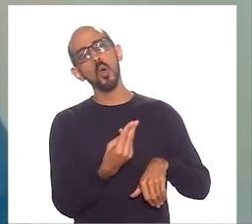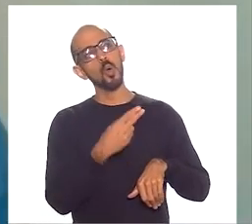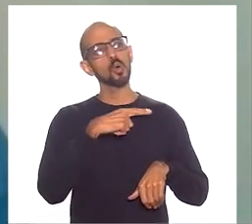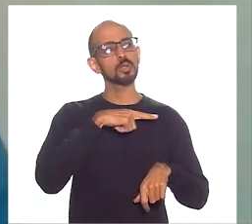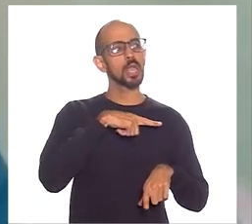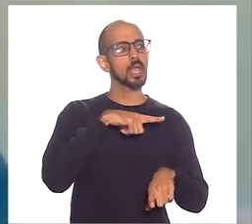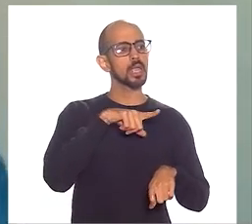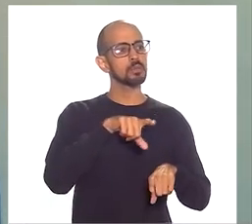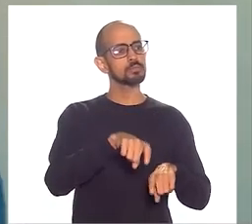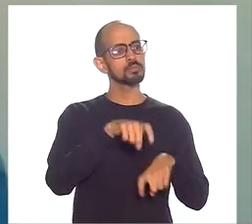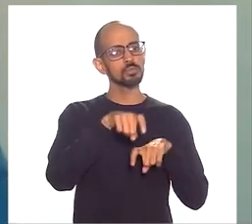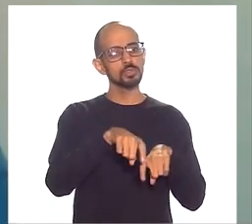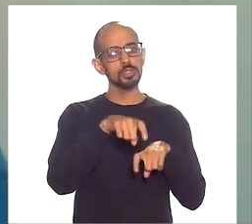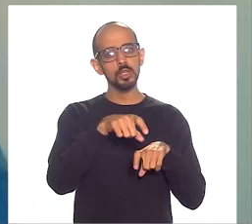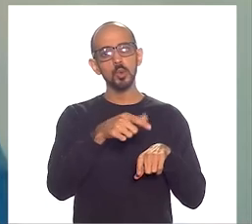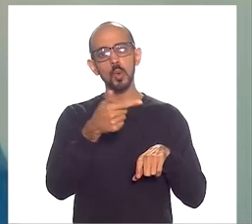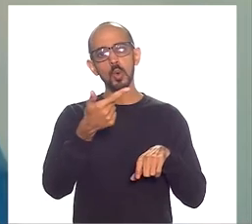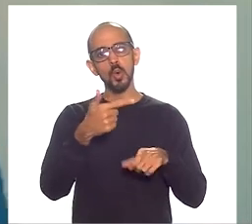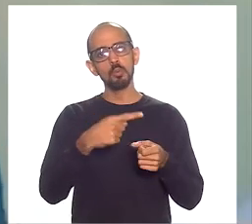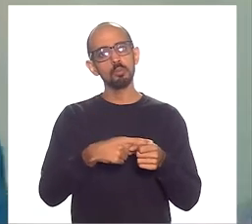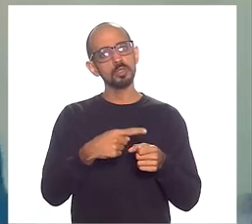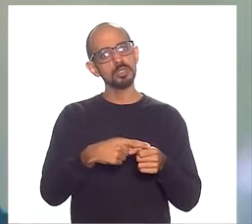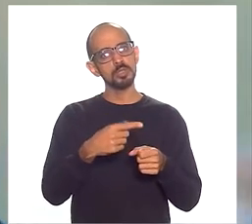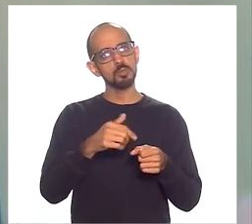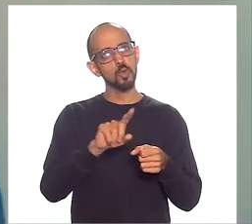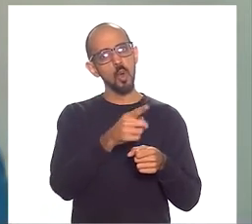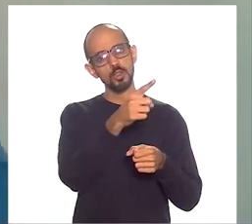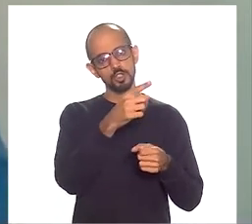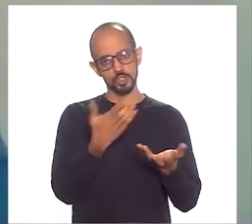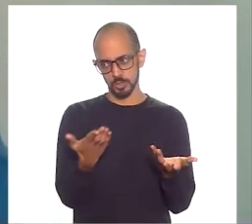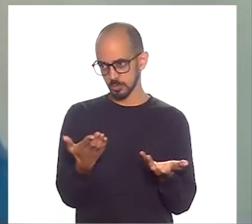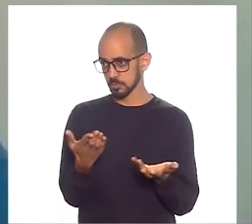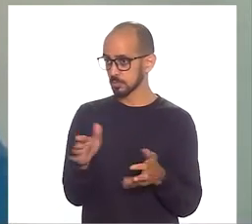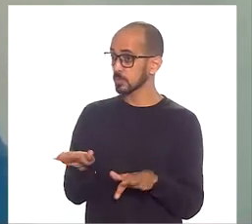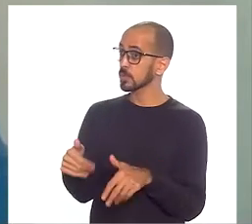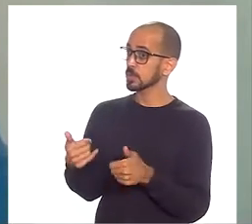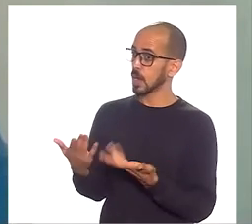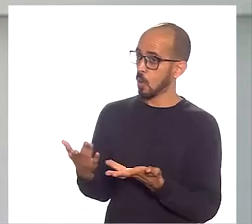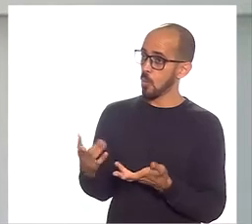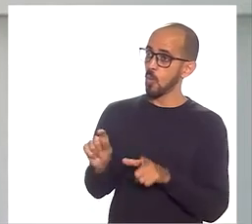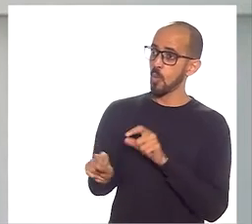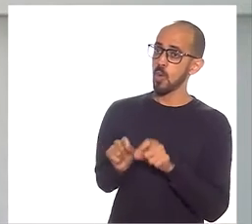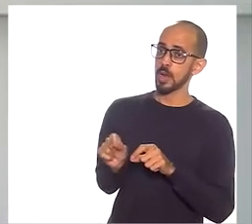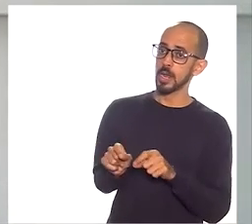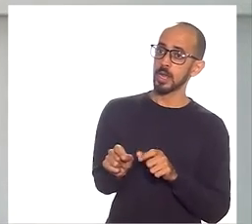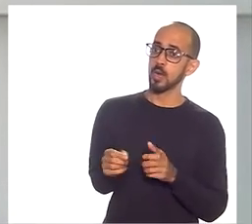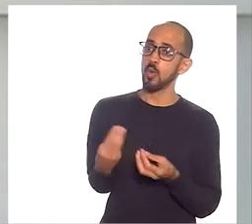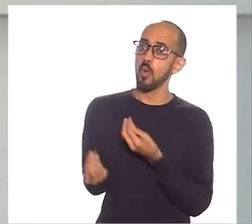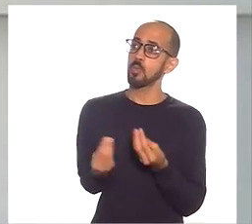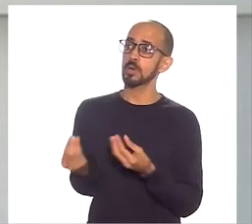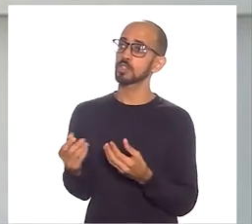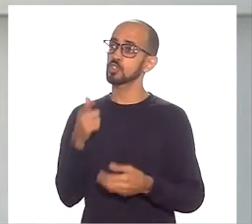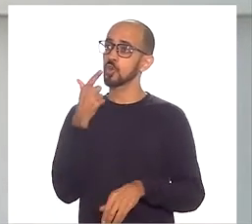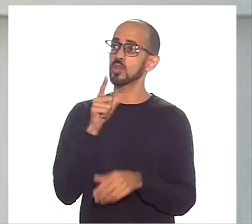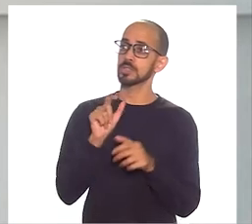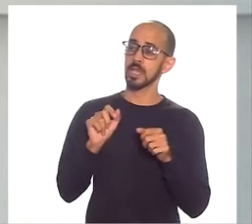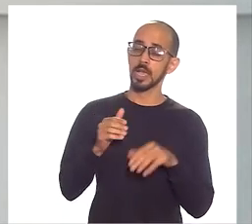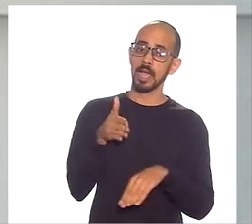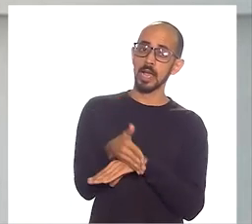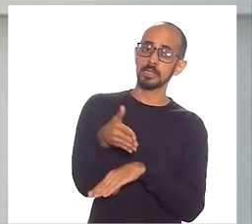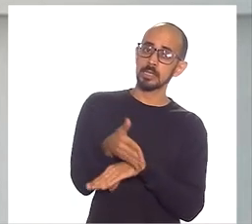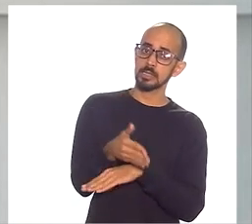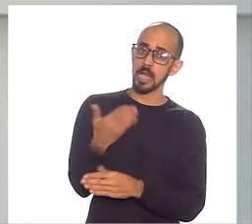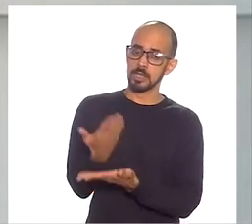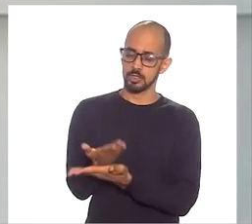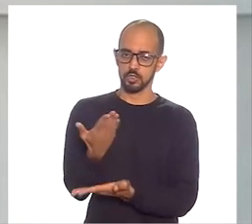ou também chegam a outros municípios mais distantes? Então, como é que a gente consegue